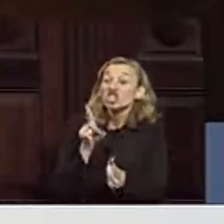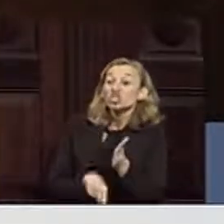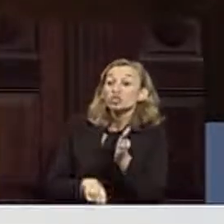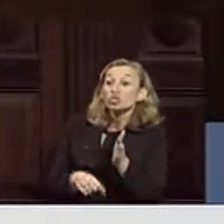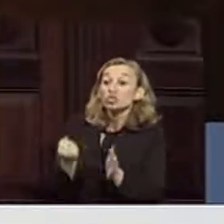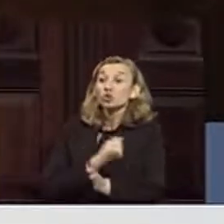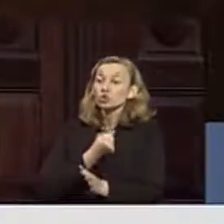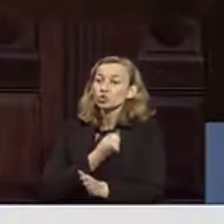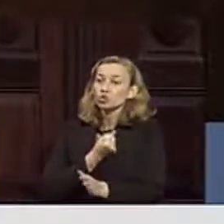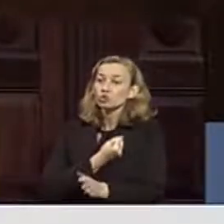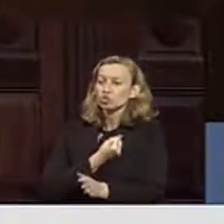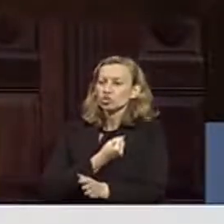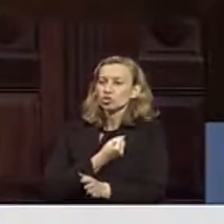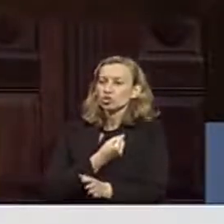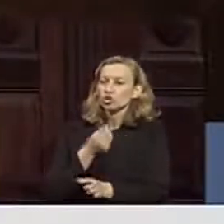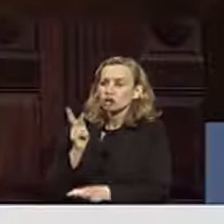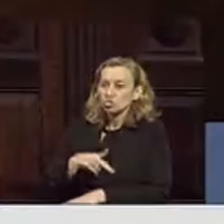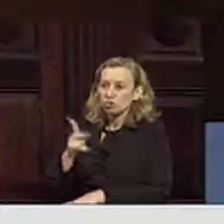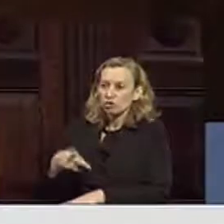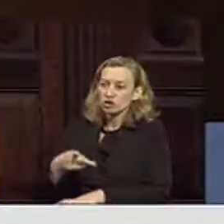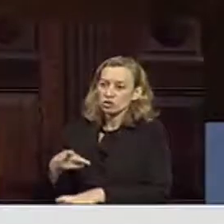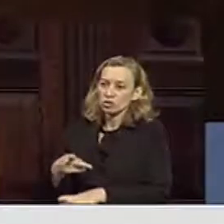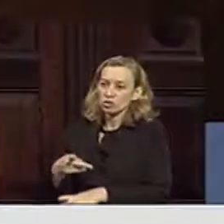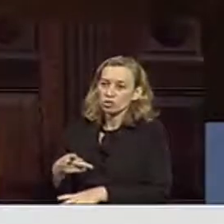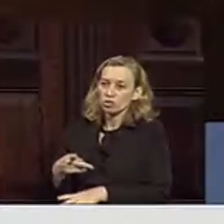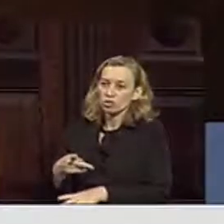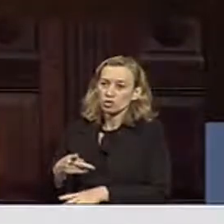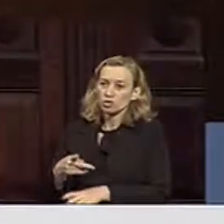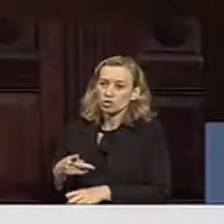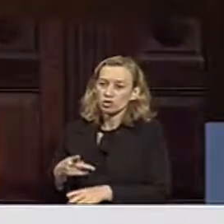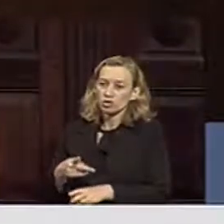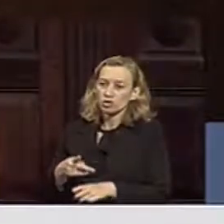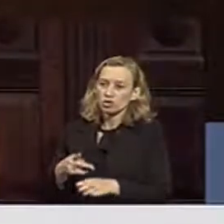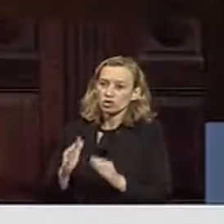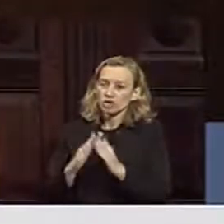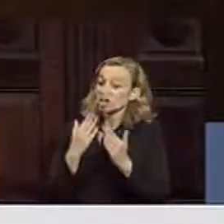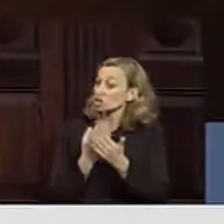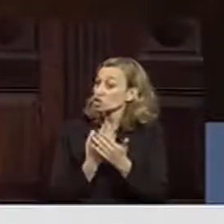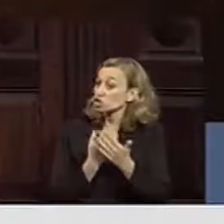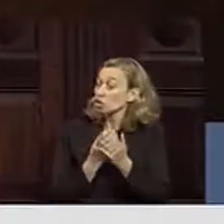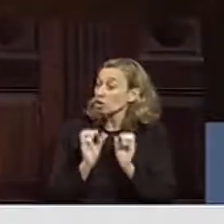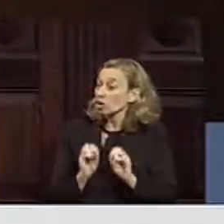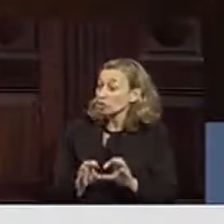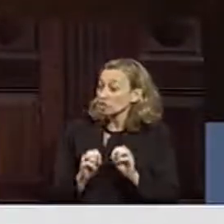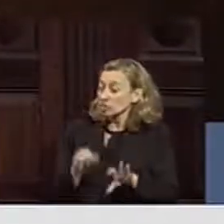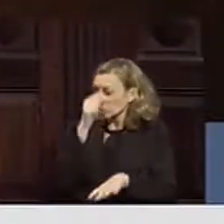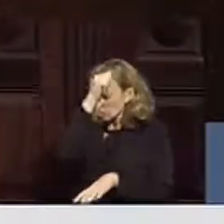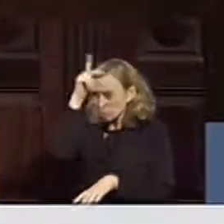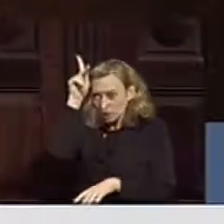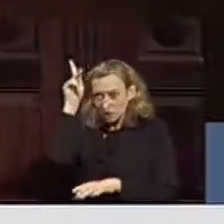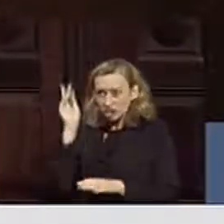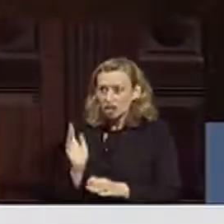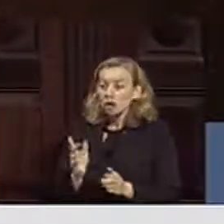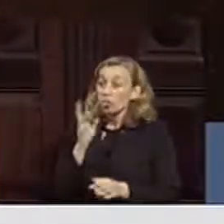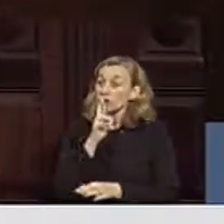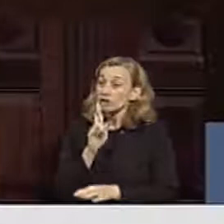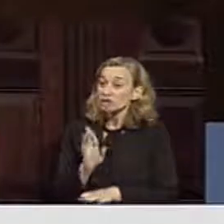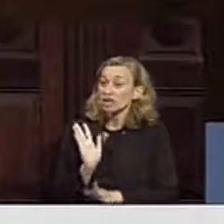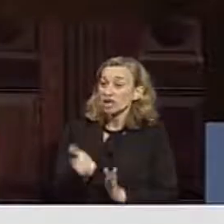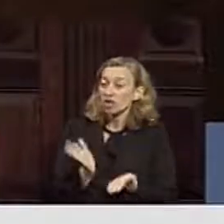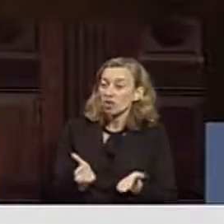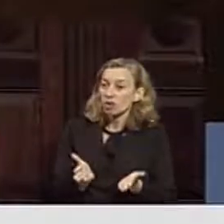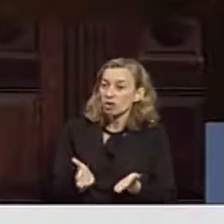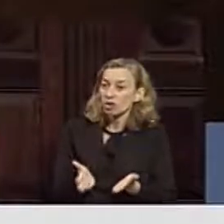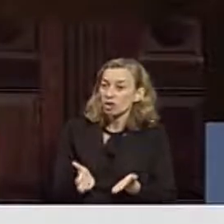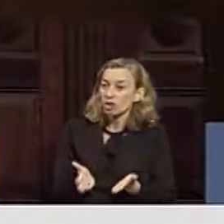de professores de apoio na rede municipal. O resultado é que a rede de educação de Niterói entrou